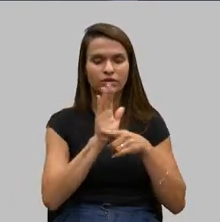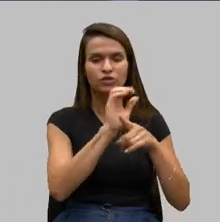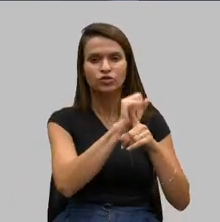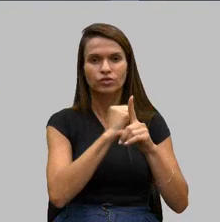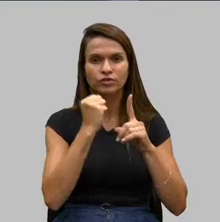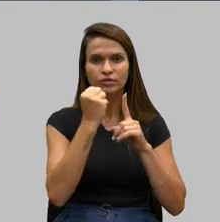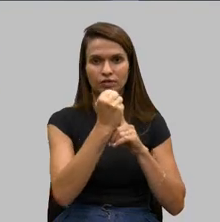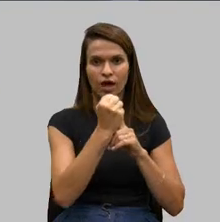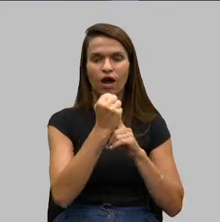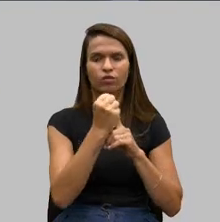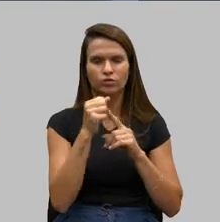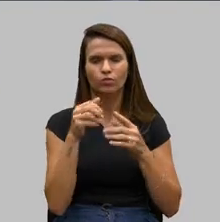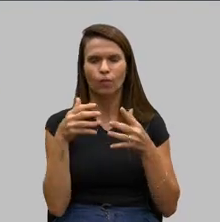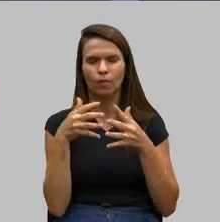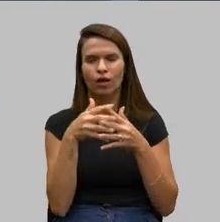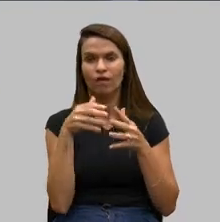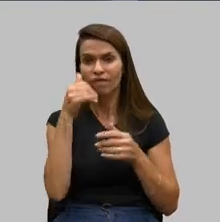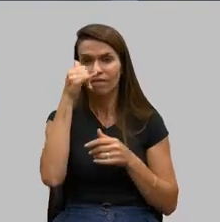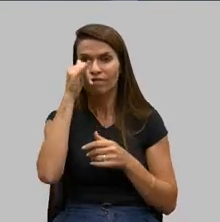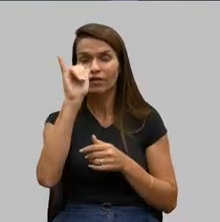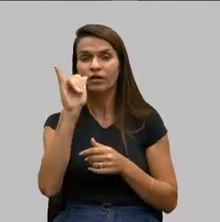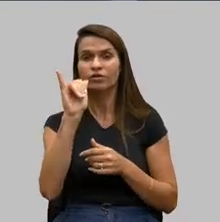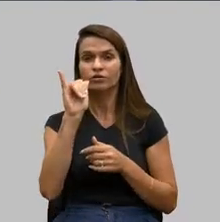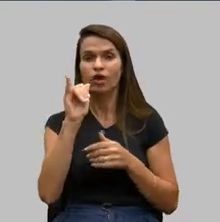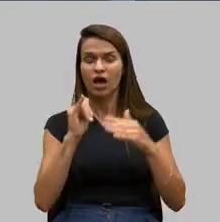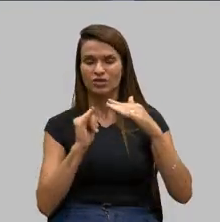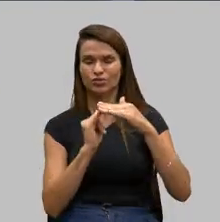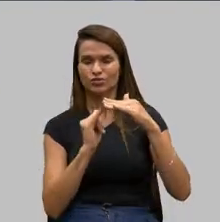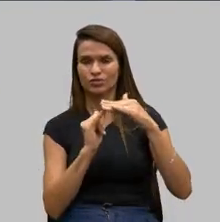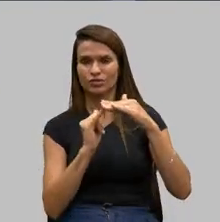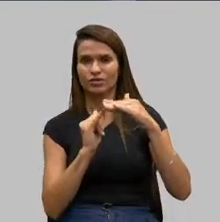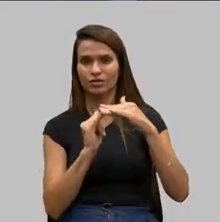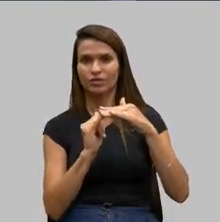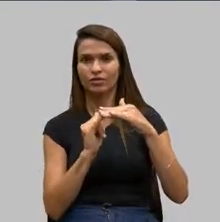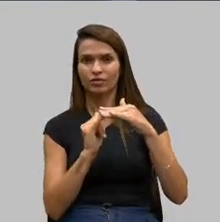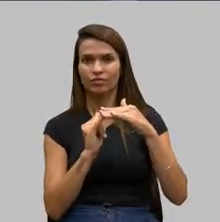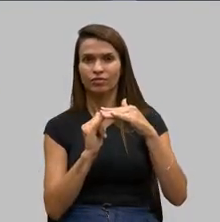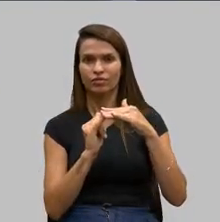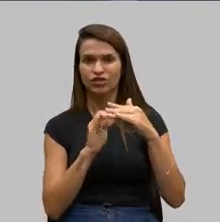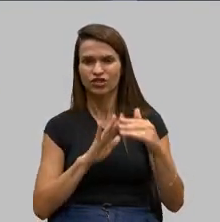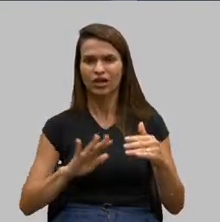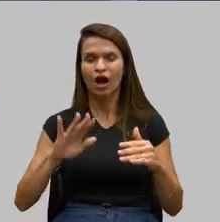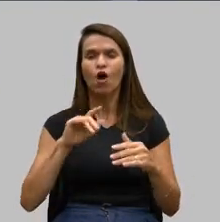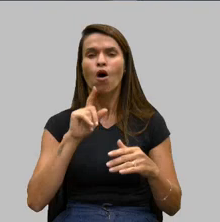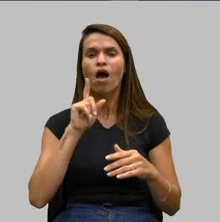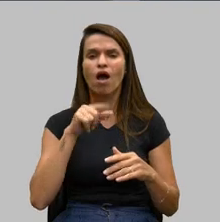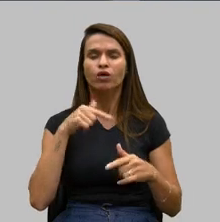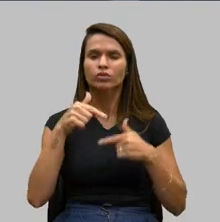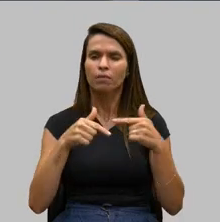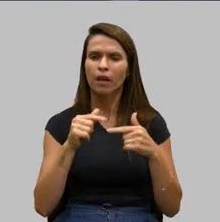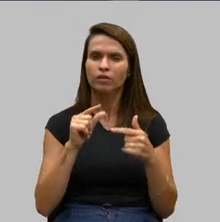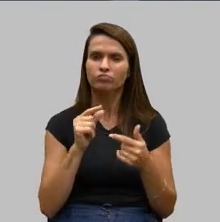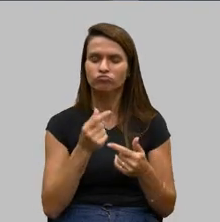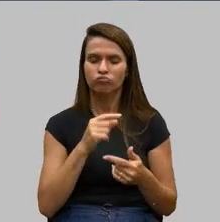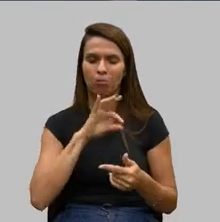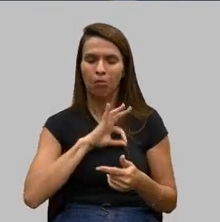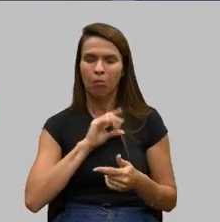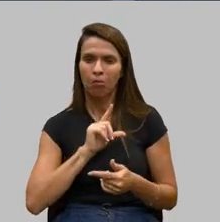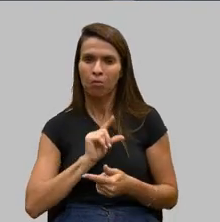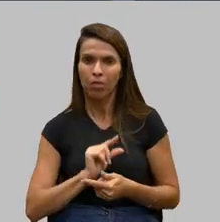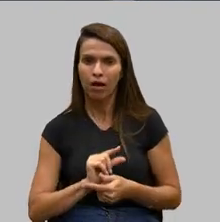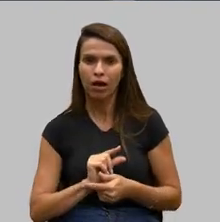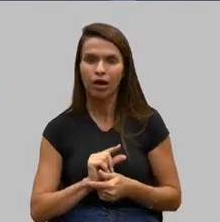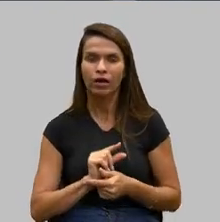complexidade que evitam Justamente a institucionalização é um serviço mais barato é um serviço que